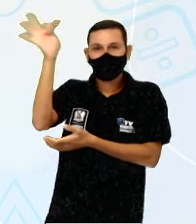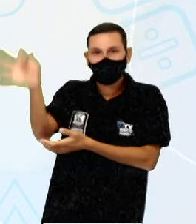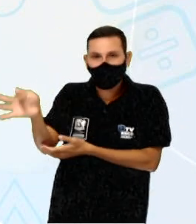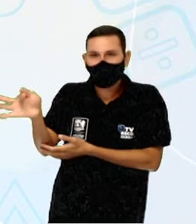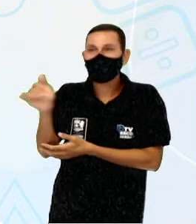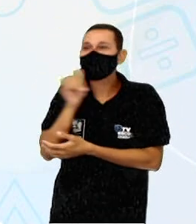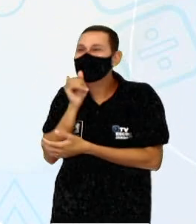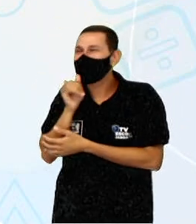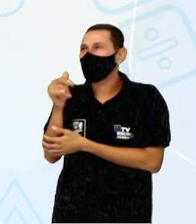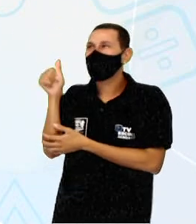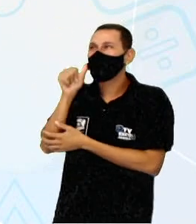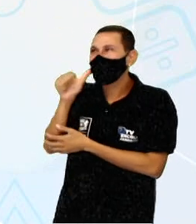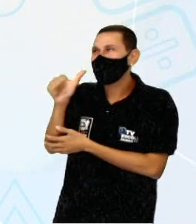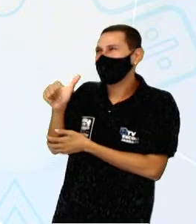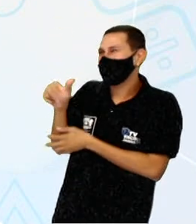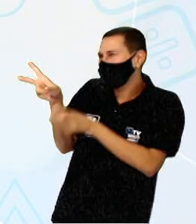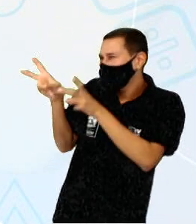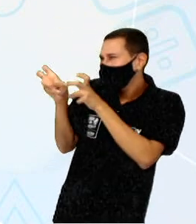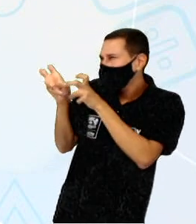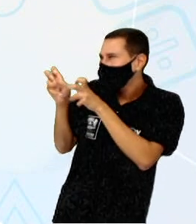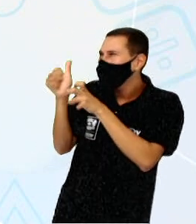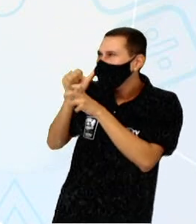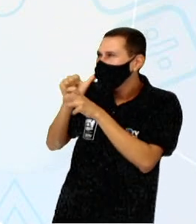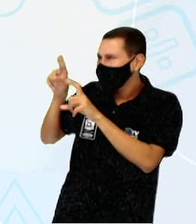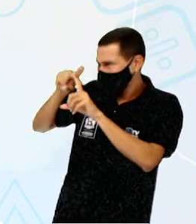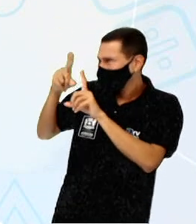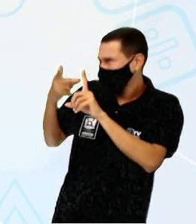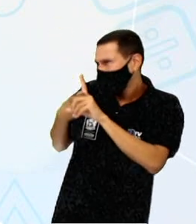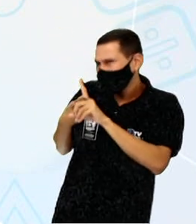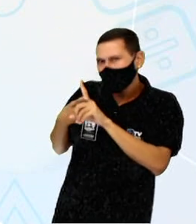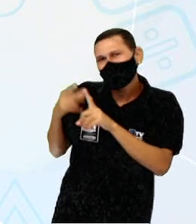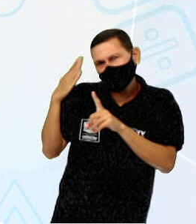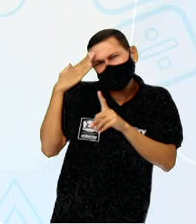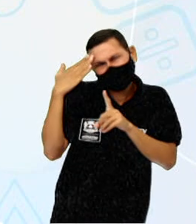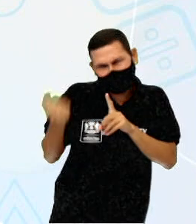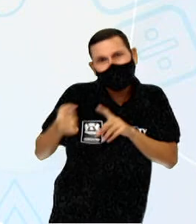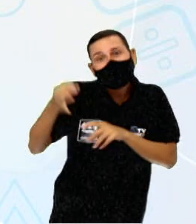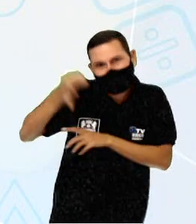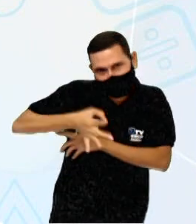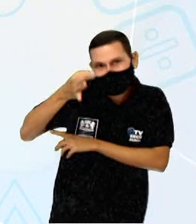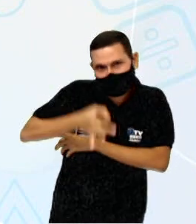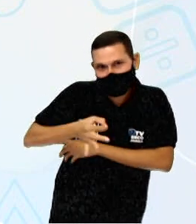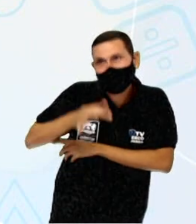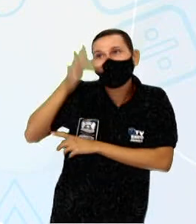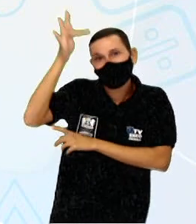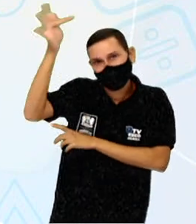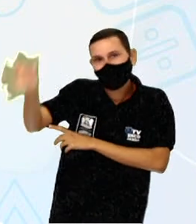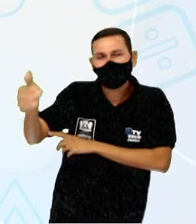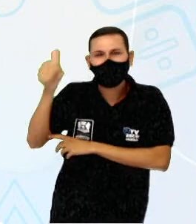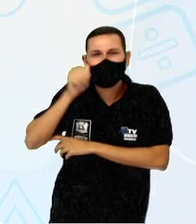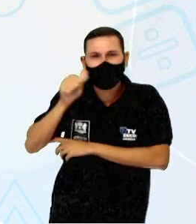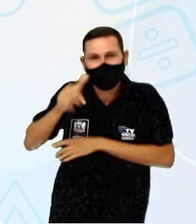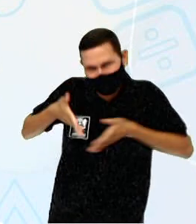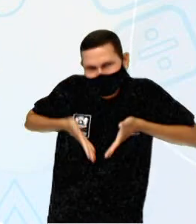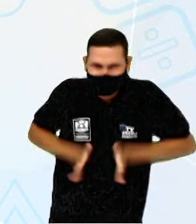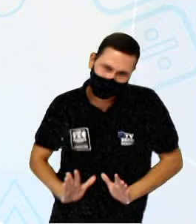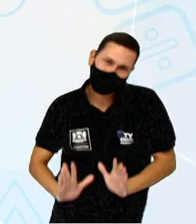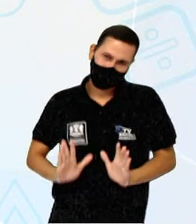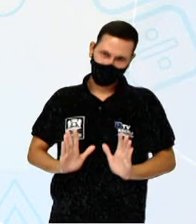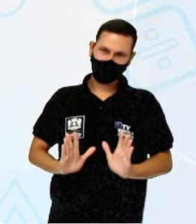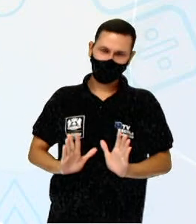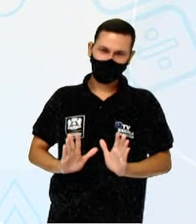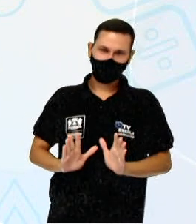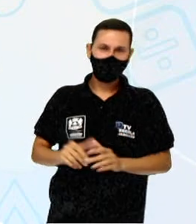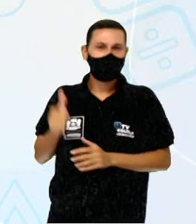estão som tá grávida então ela vai ter um bebê com quase toda certeza certo então me seus